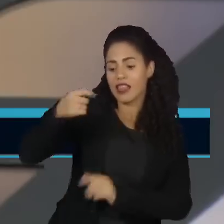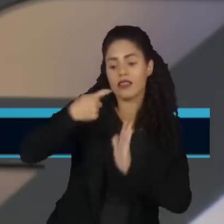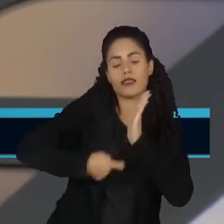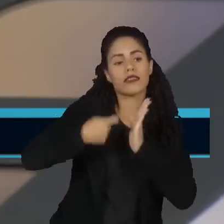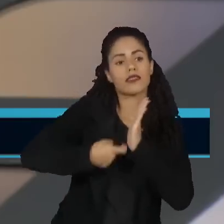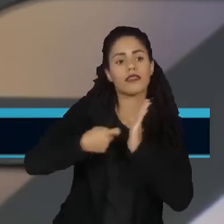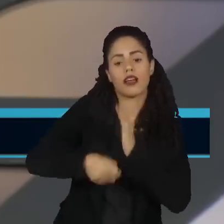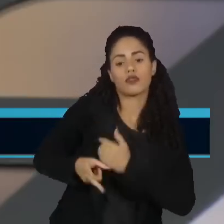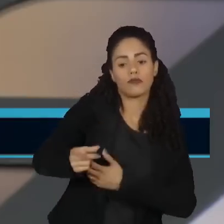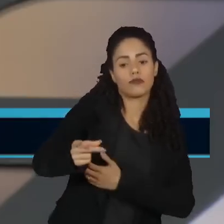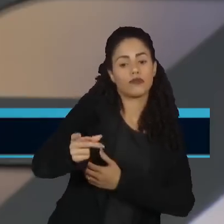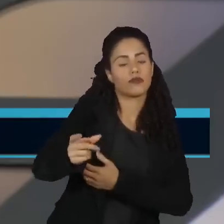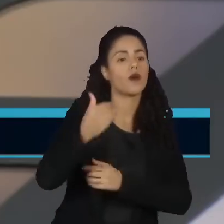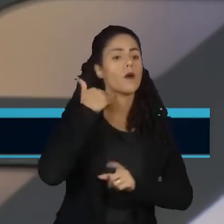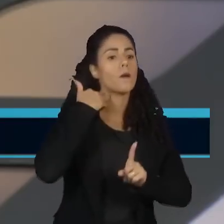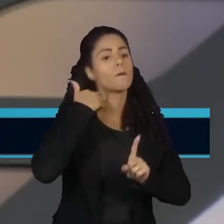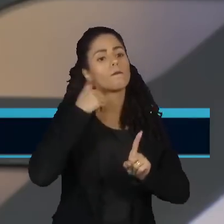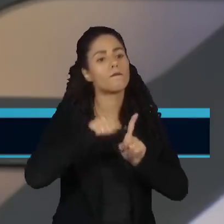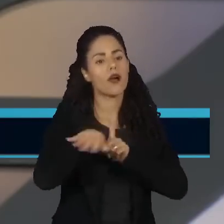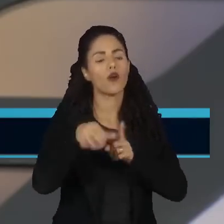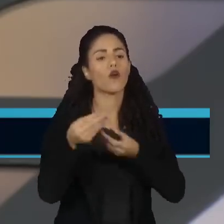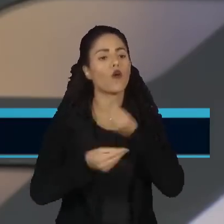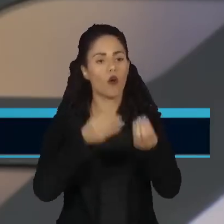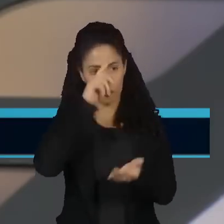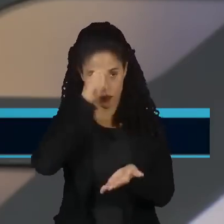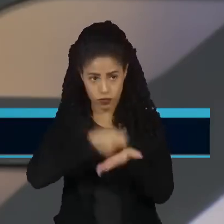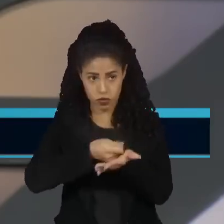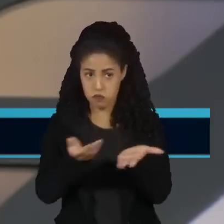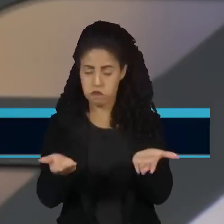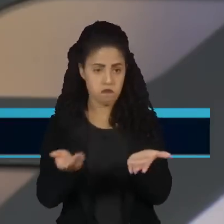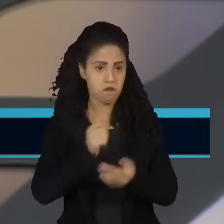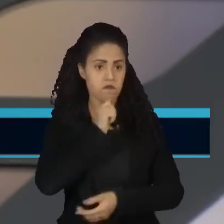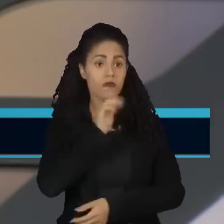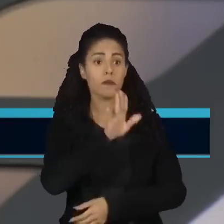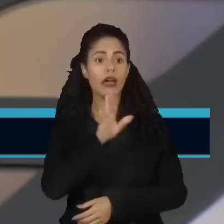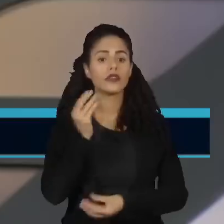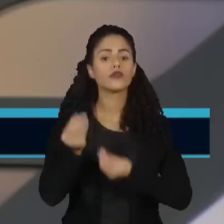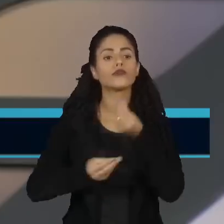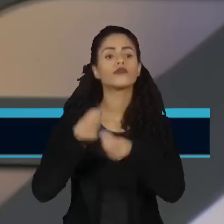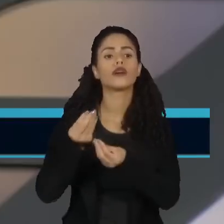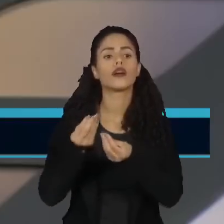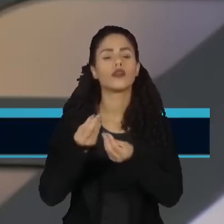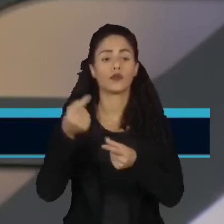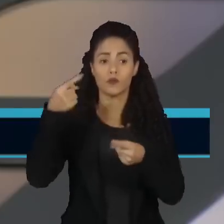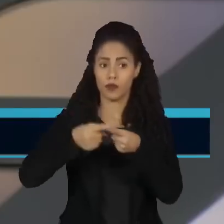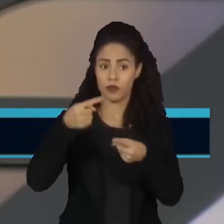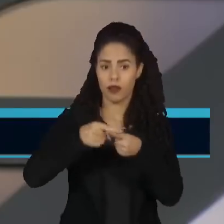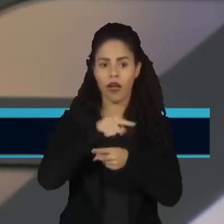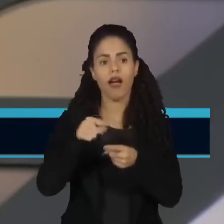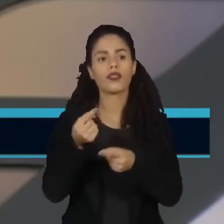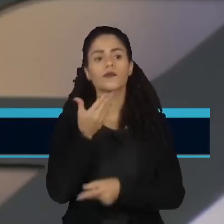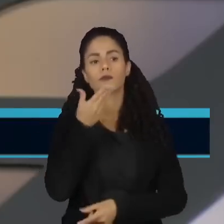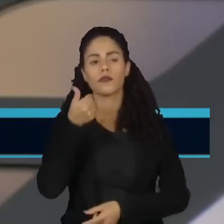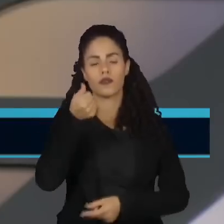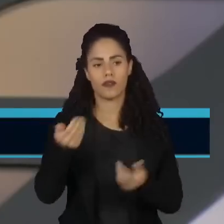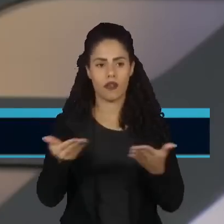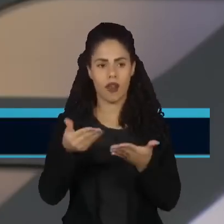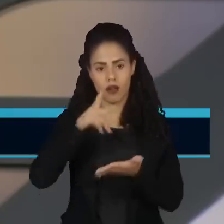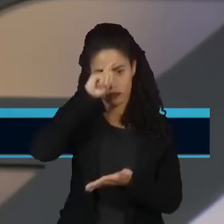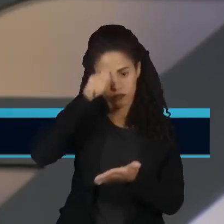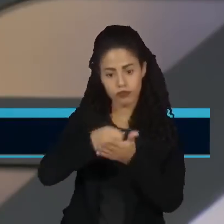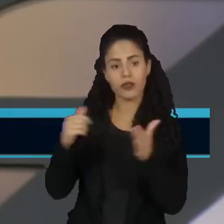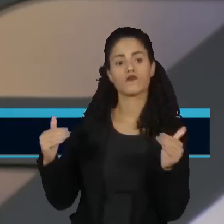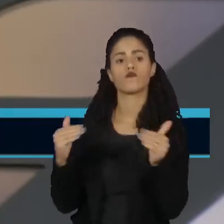Banco Central não consegue determinar. As expectativas contam muito. O fato de que as expectativas melhoraram pela decisão ser